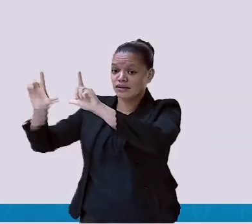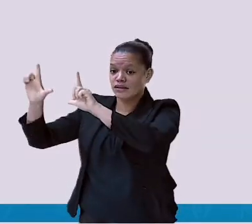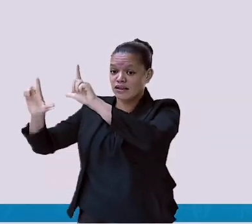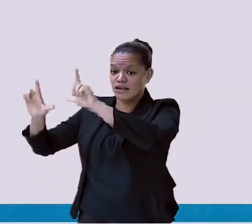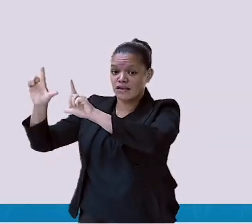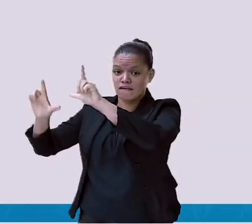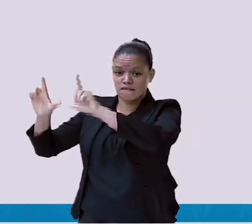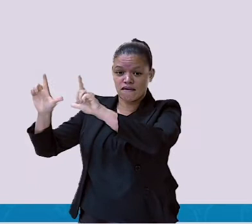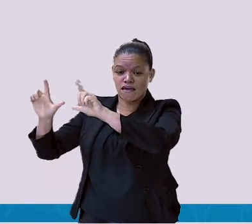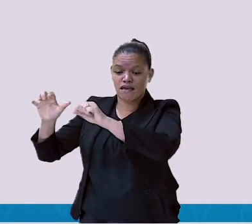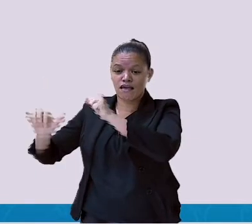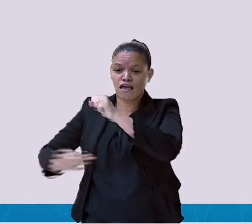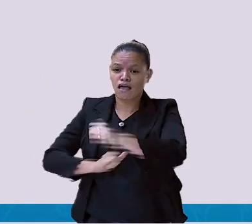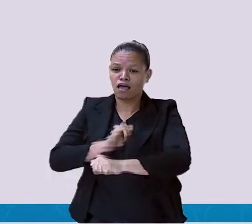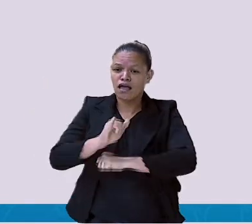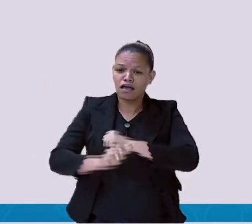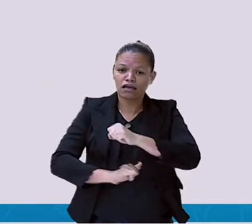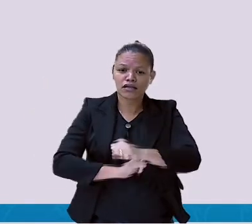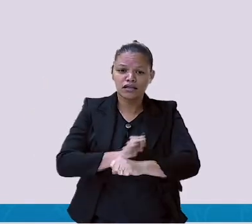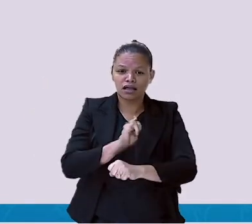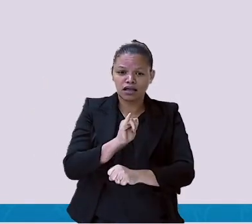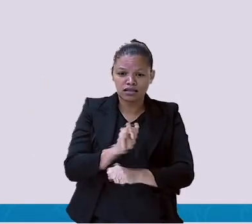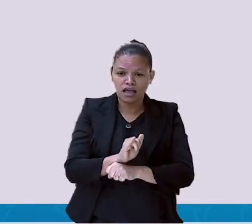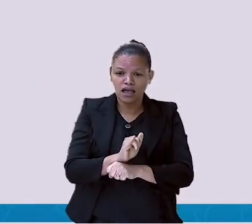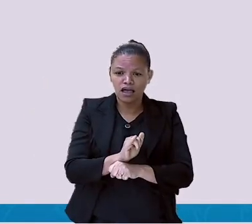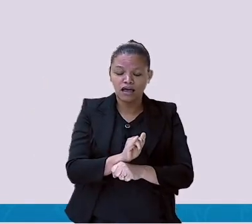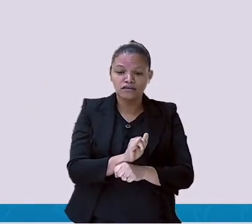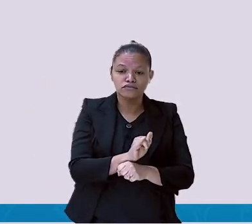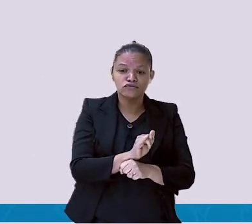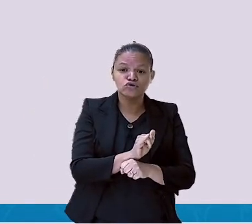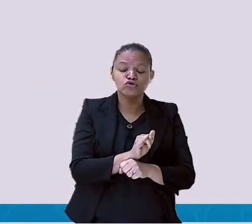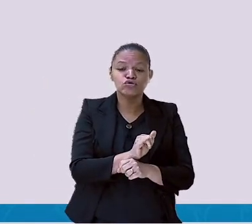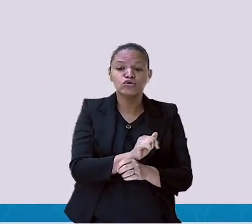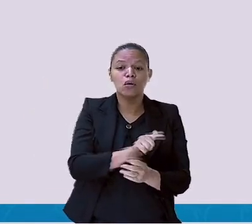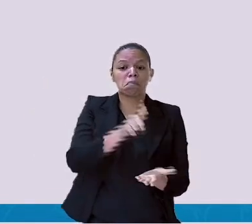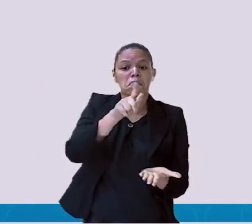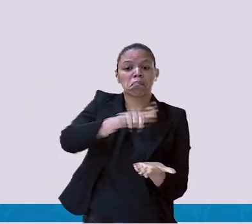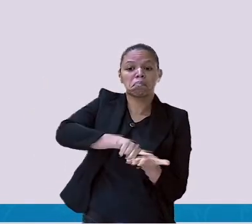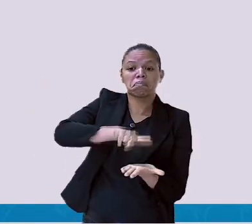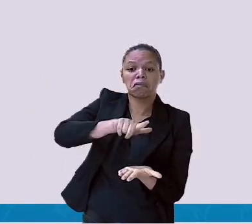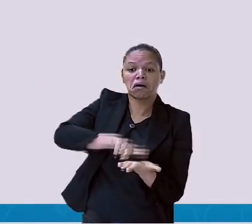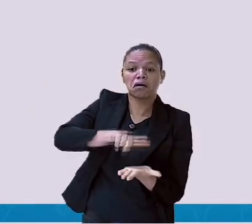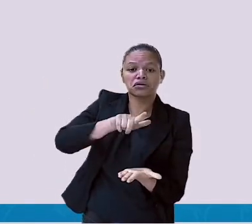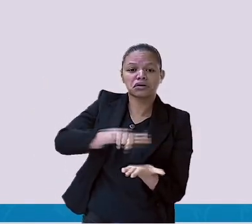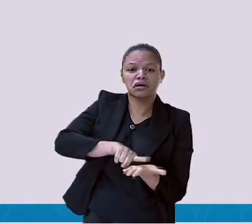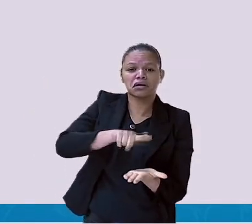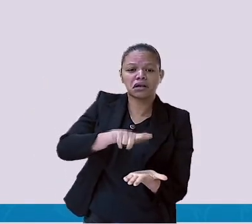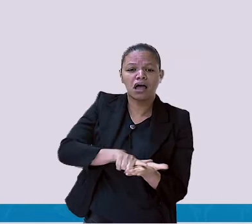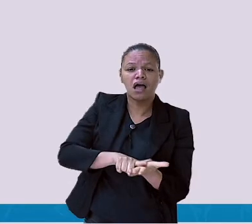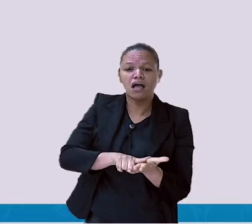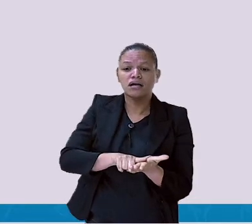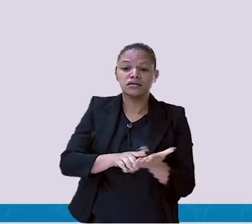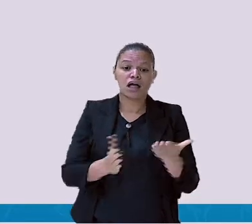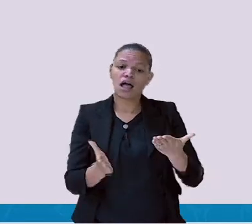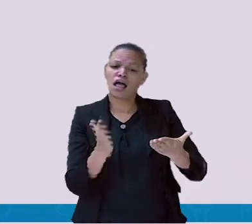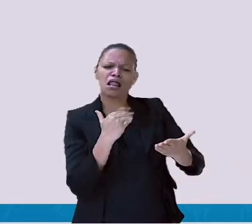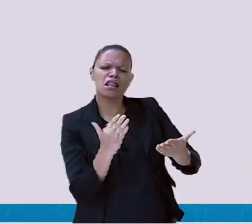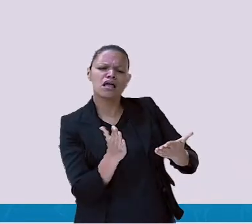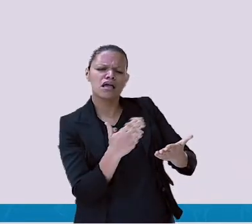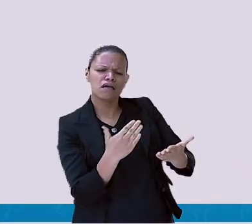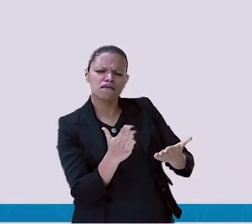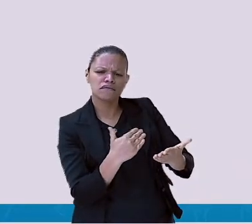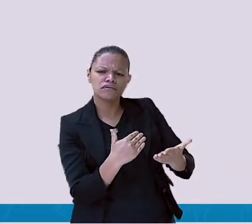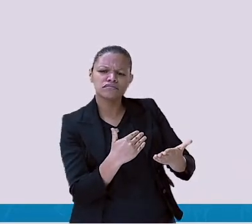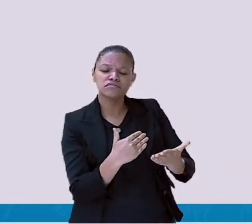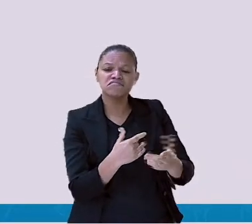em livros, na parte da matemática, geografia, economia. Você também